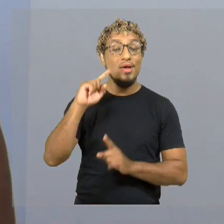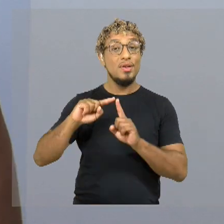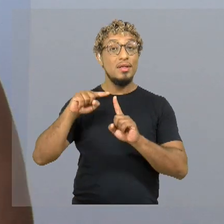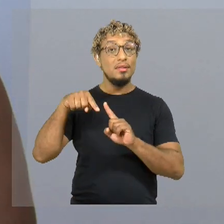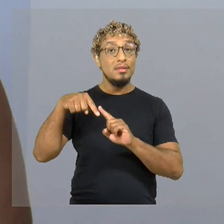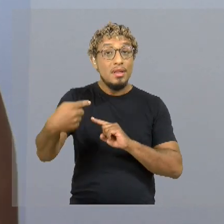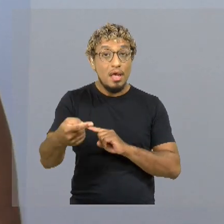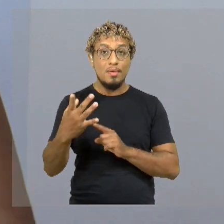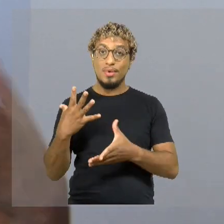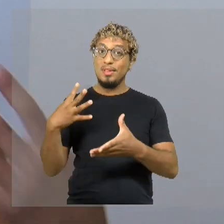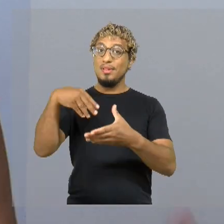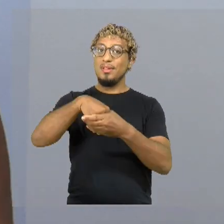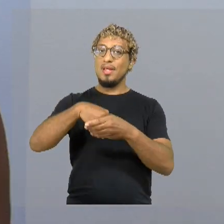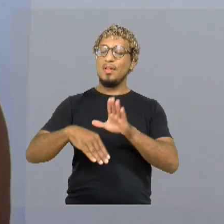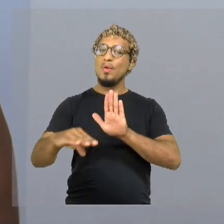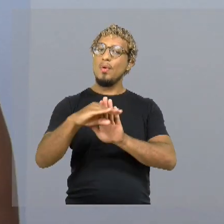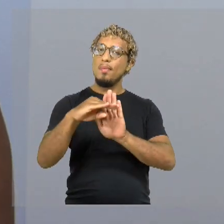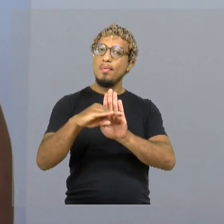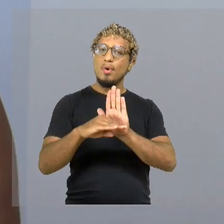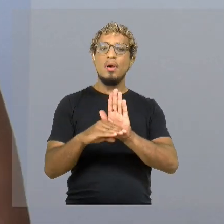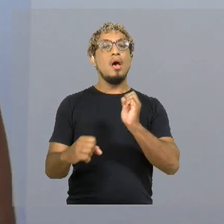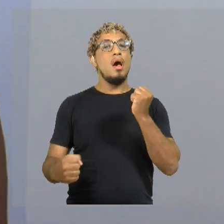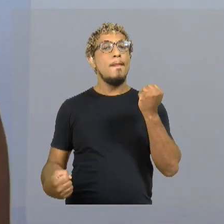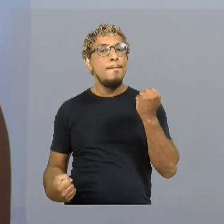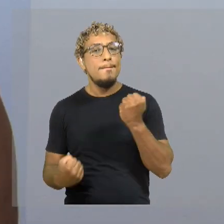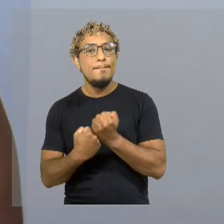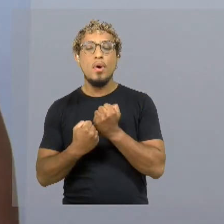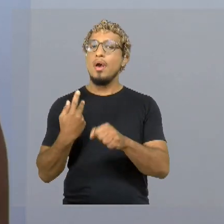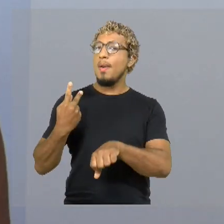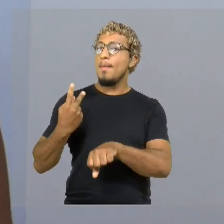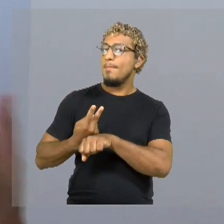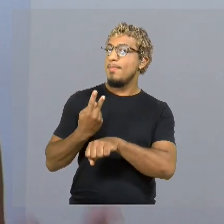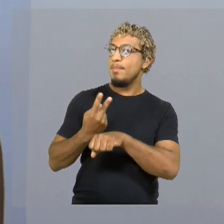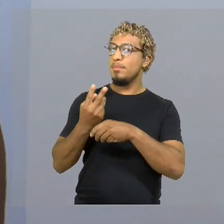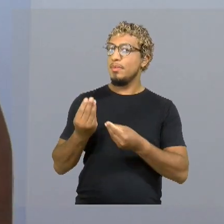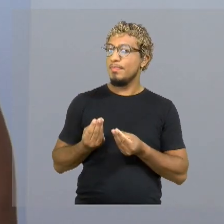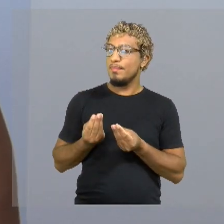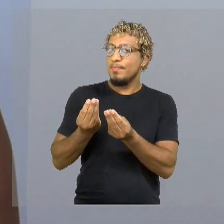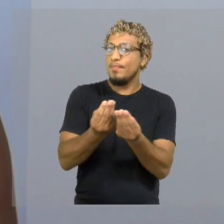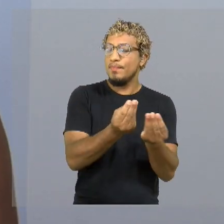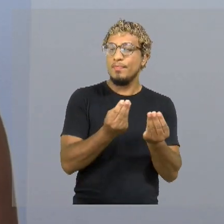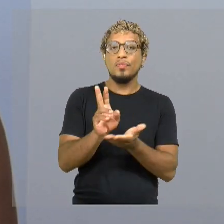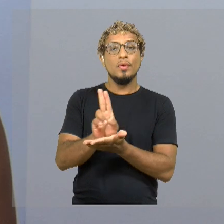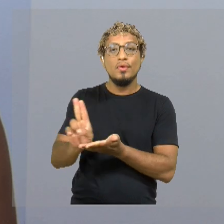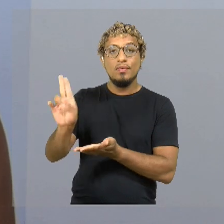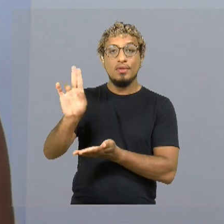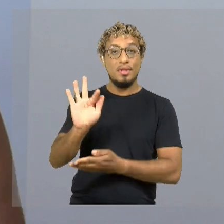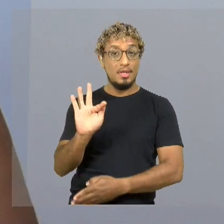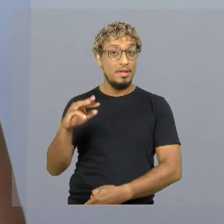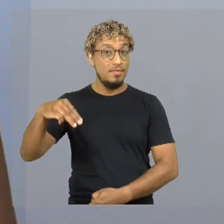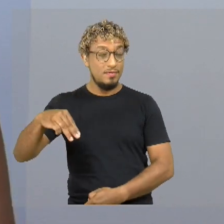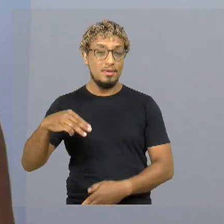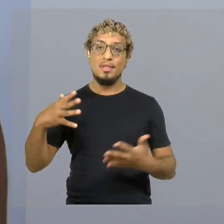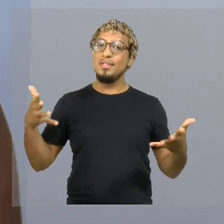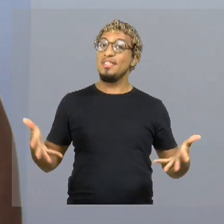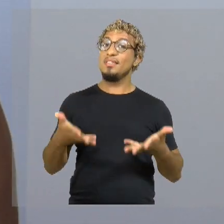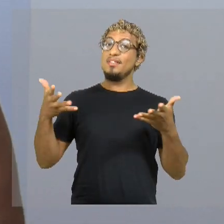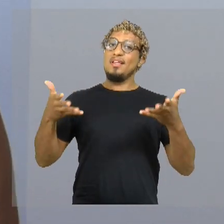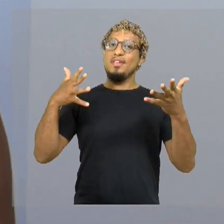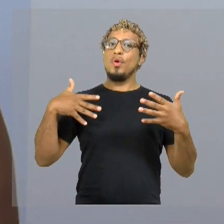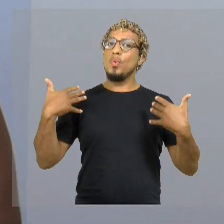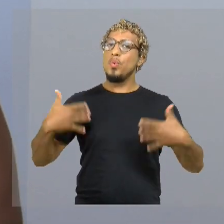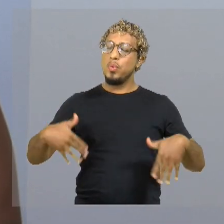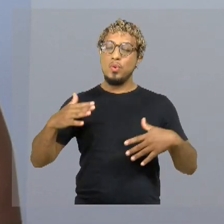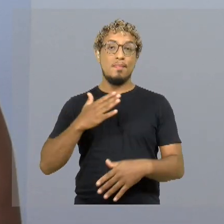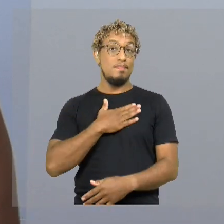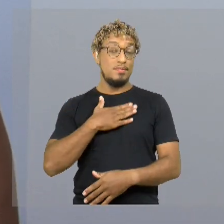programação, né? Com todo esse apoio, né? Os prêmios da Rádio Universidade FM foram muito incentivadores, né? Ao longo de